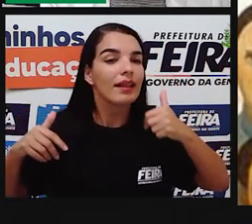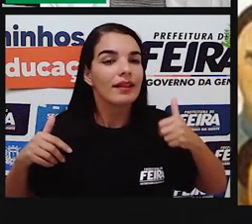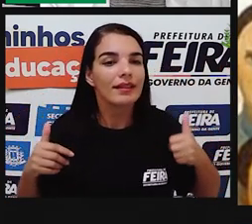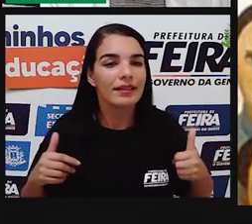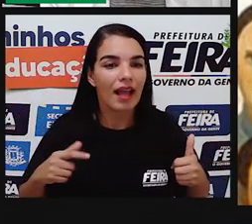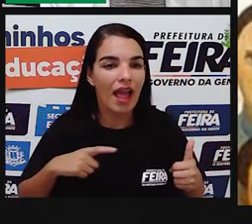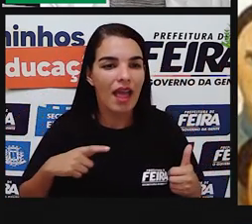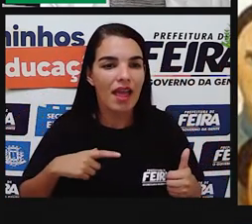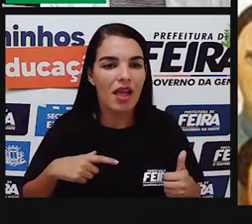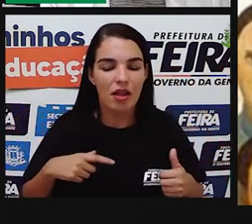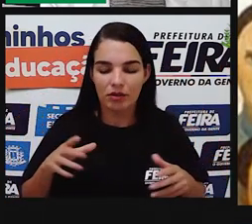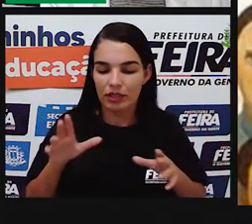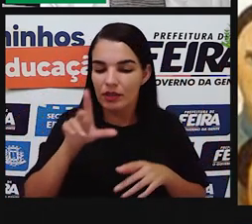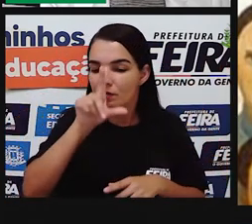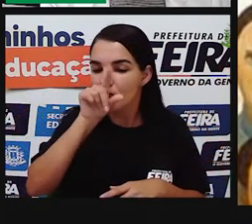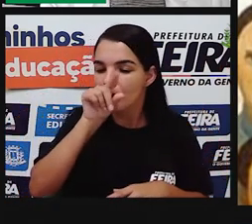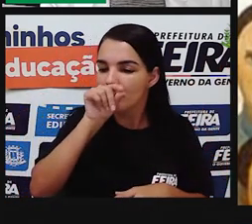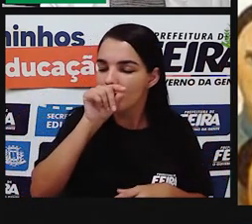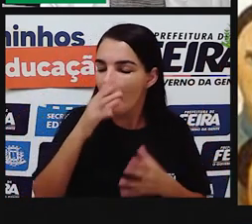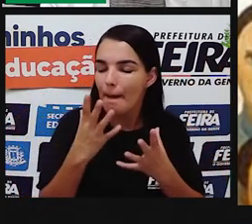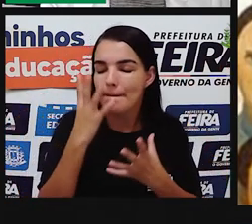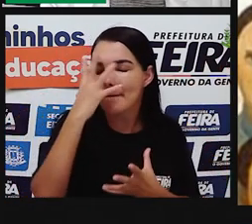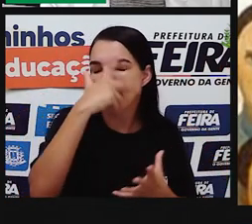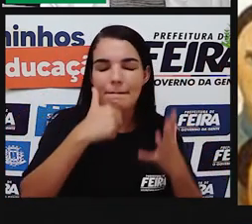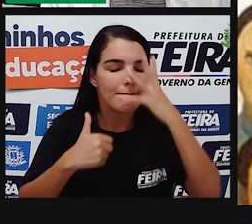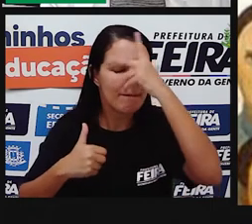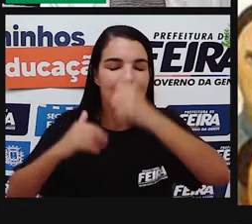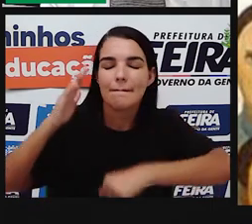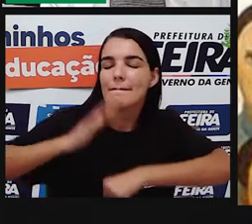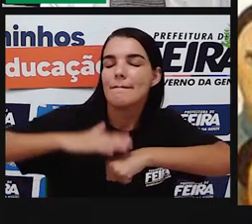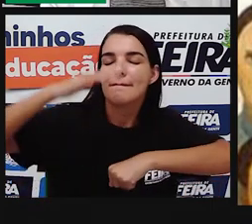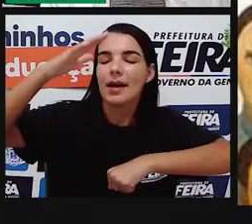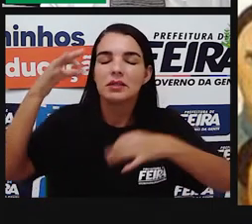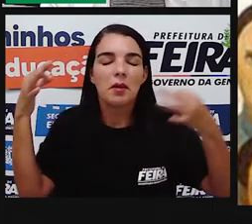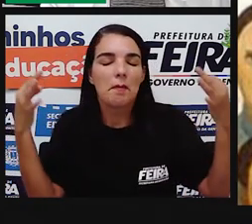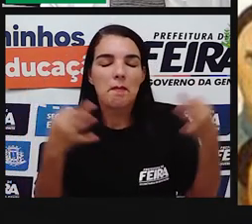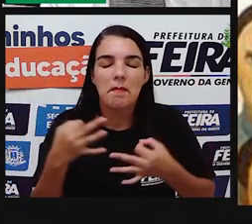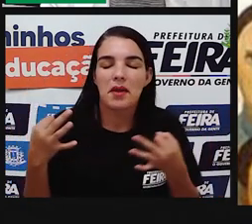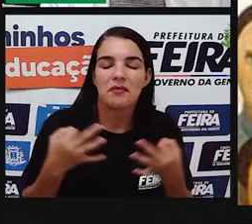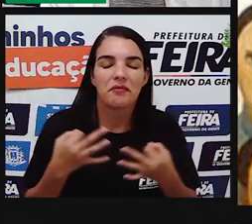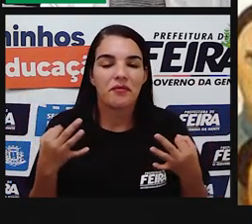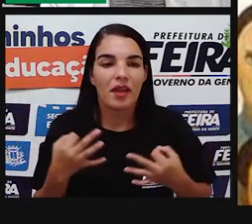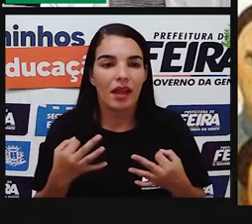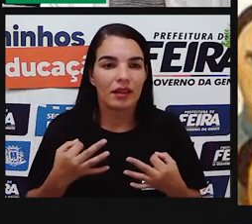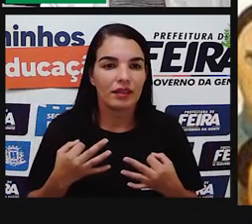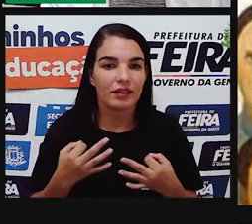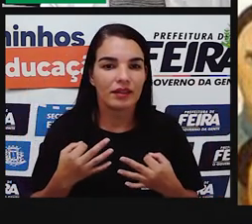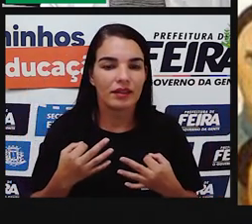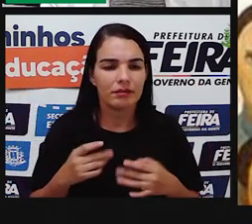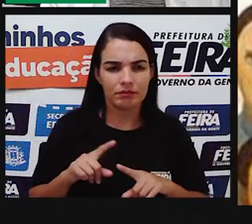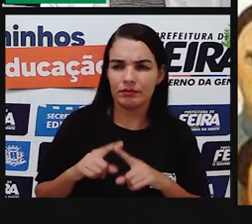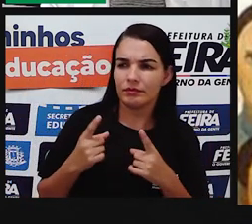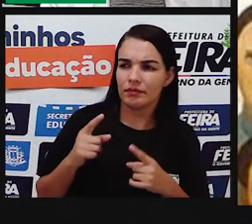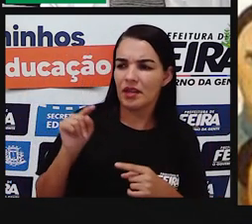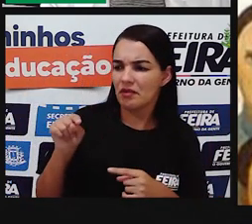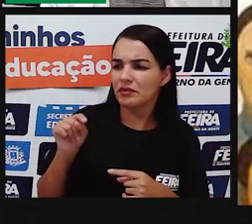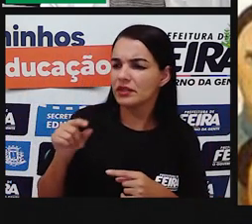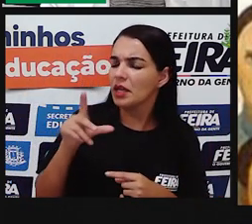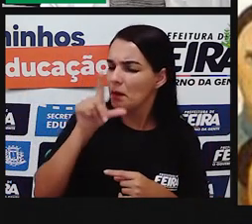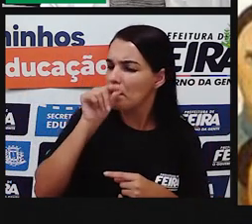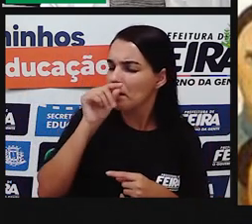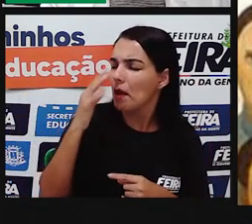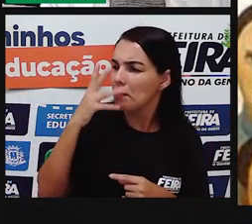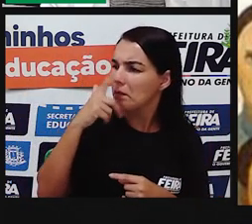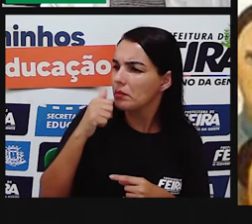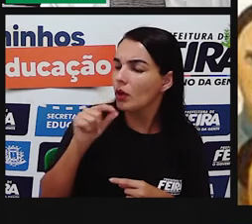Sou das aves a mais formosa, a mais perfeita, não? Não há dúvida que você é um belo bicho,